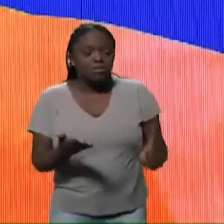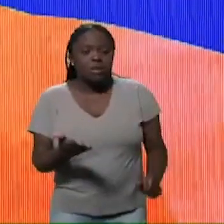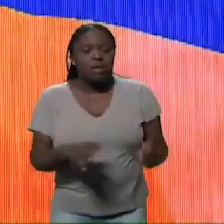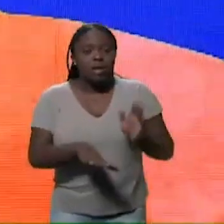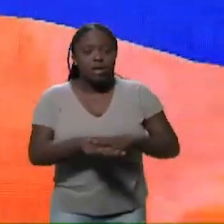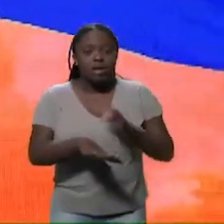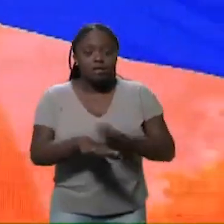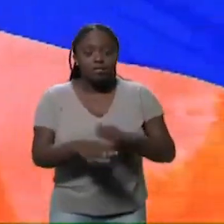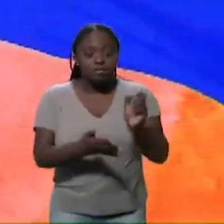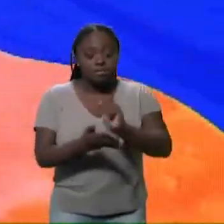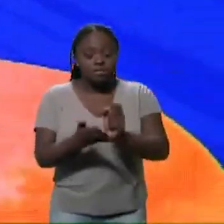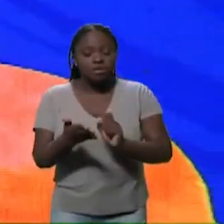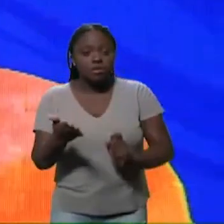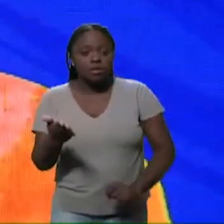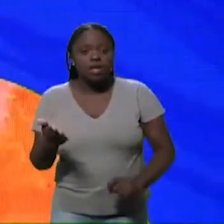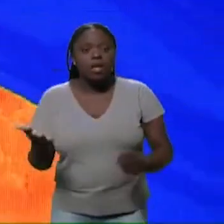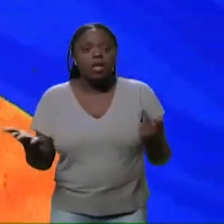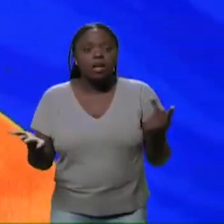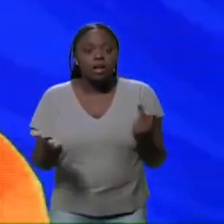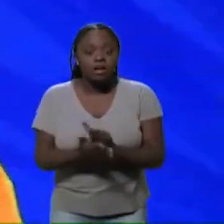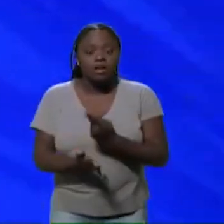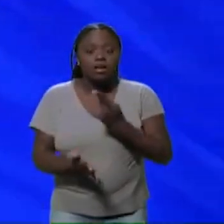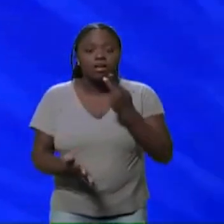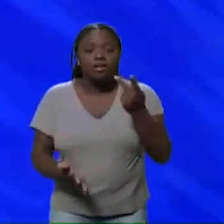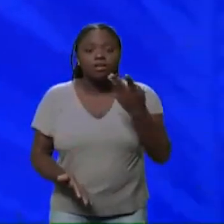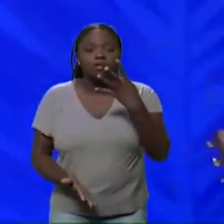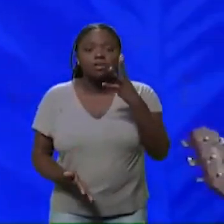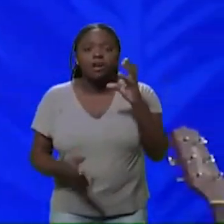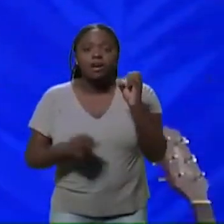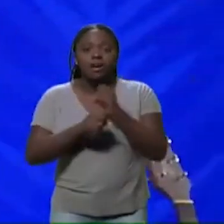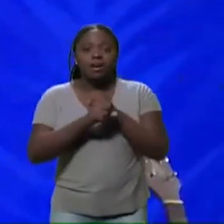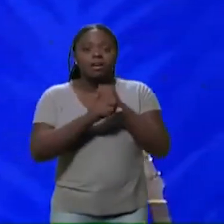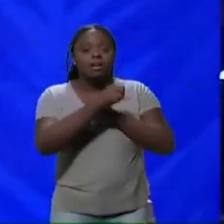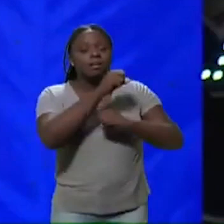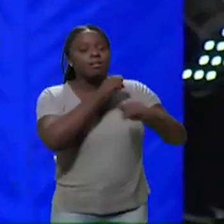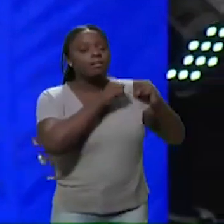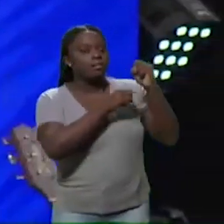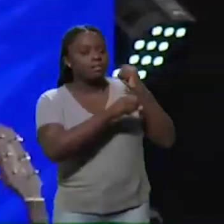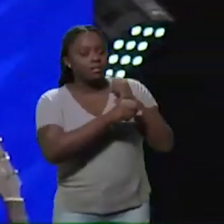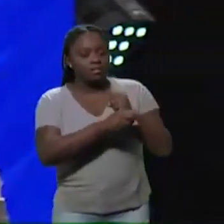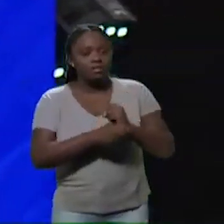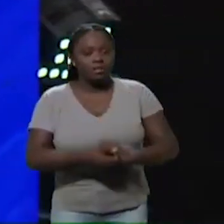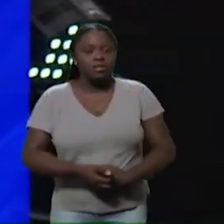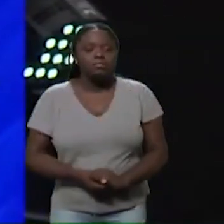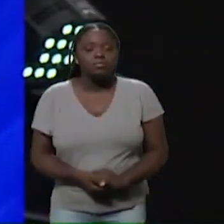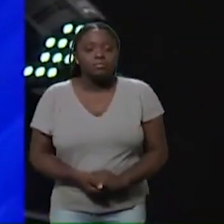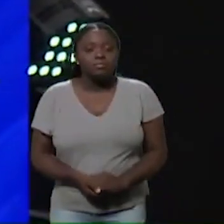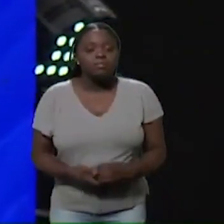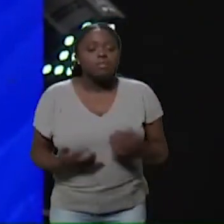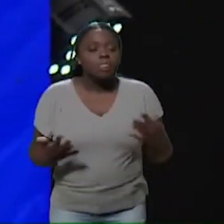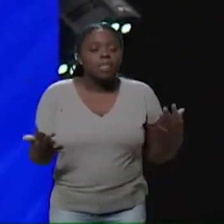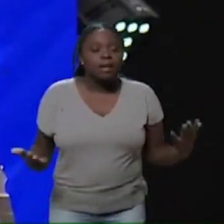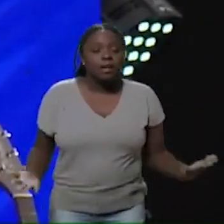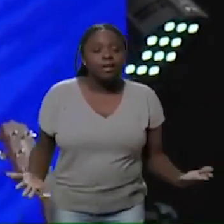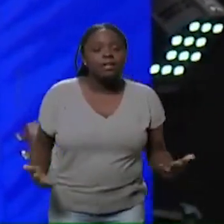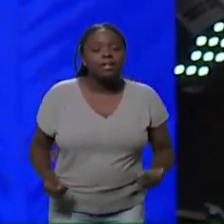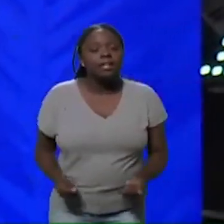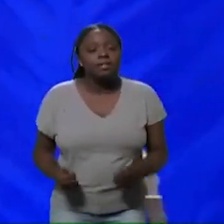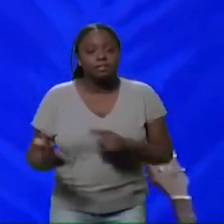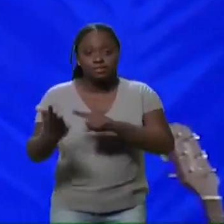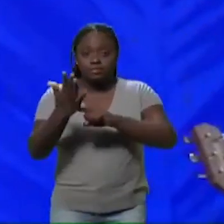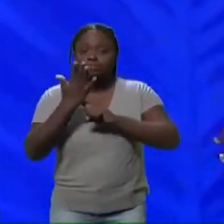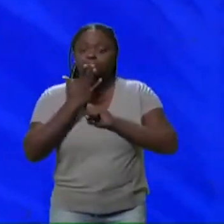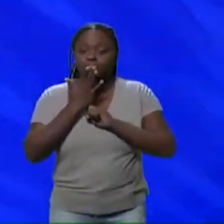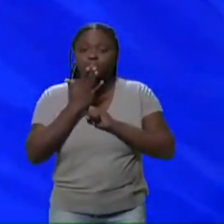Eu estou falando de algo que aconteceu exatamente 40 anos atrás. E ali ele me introduziu, me